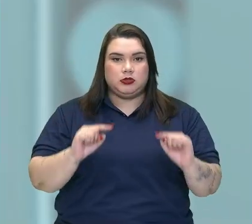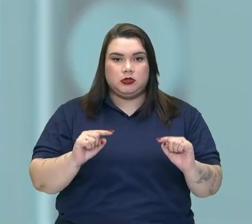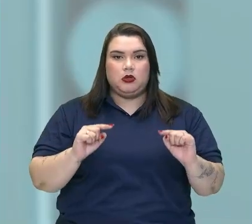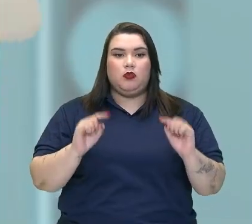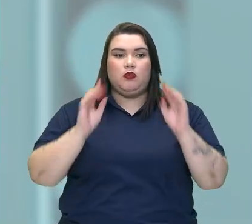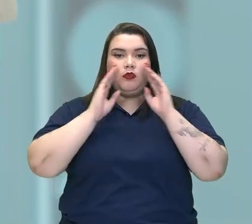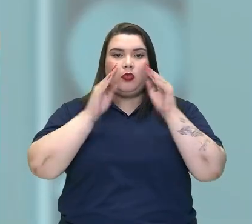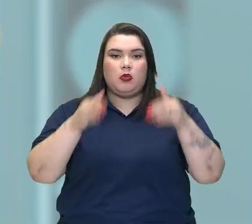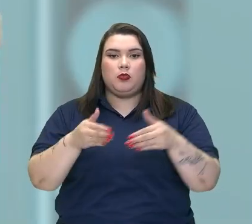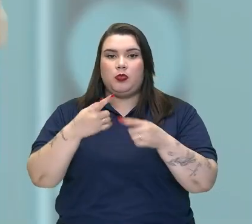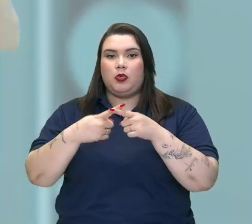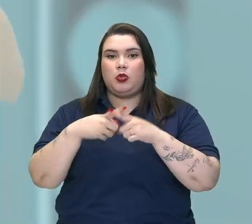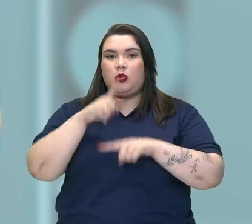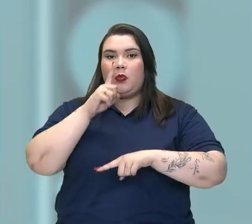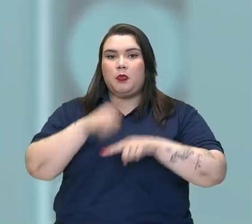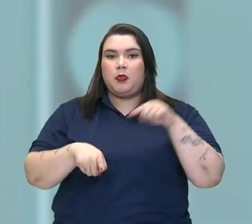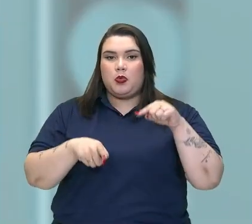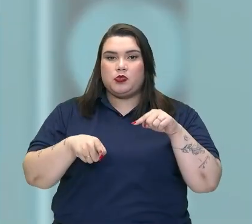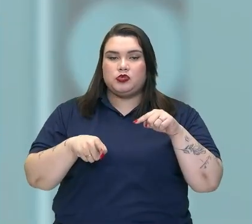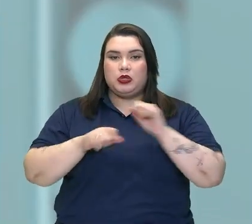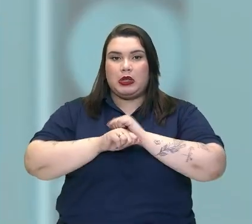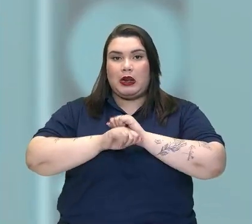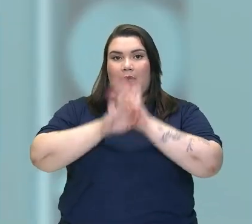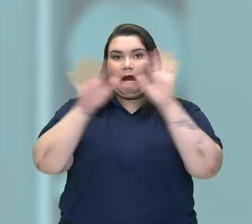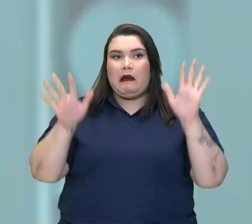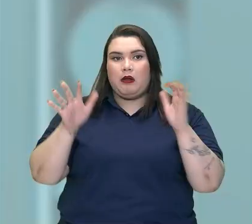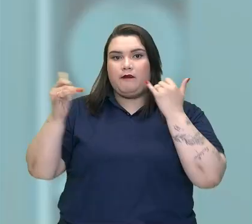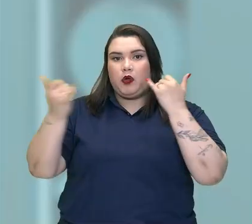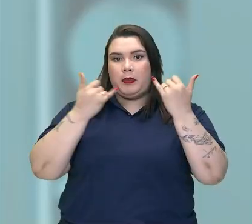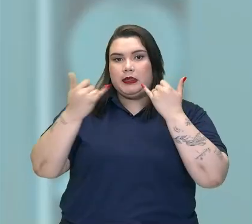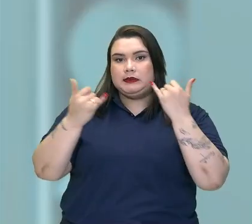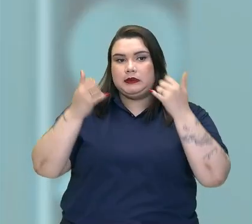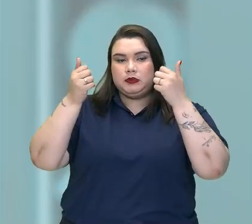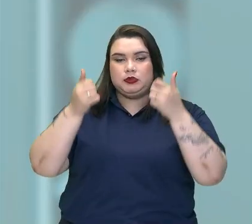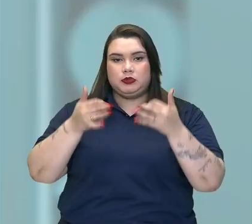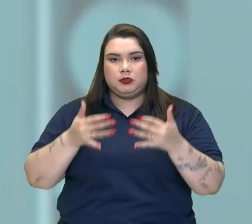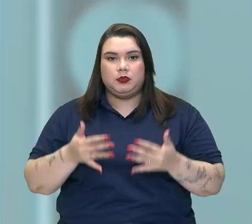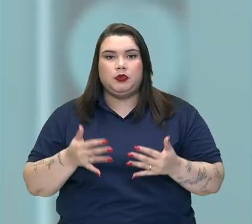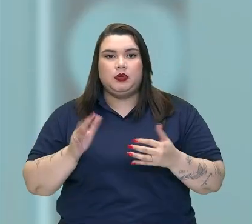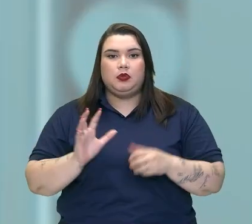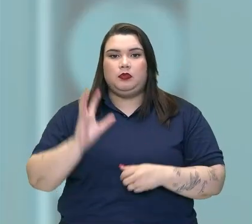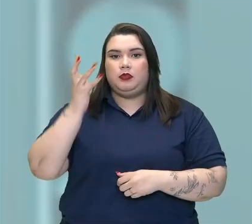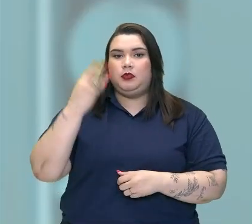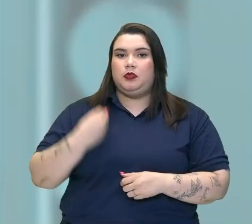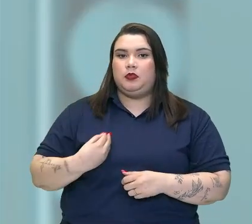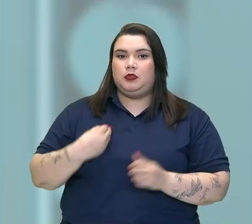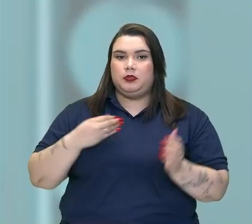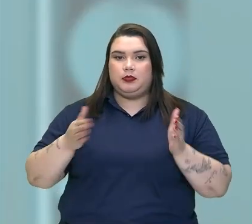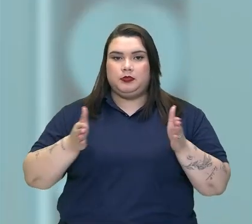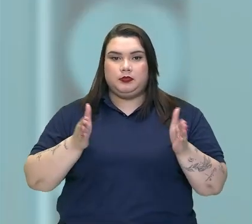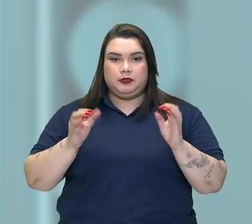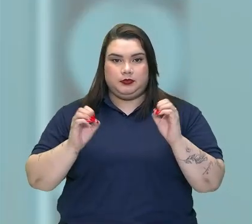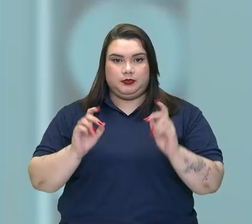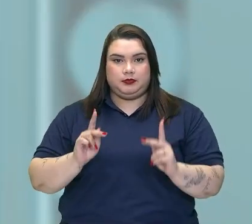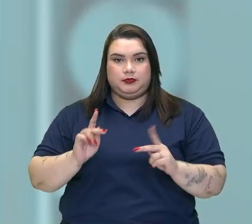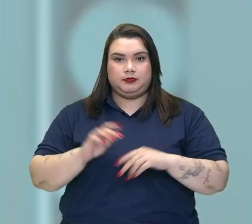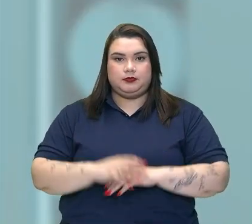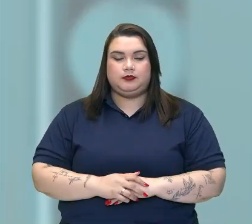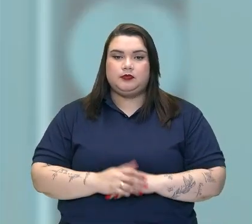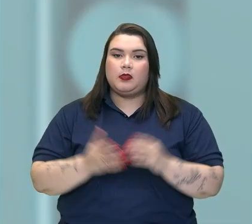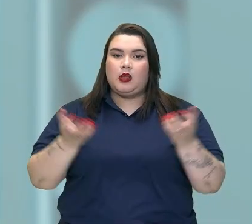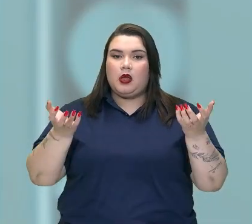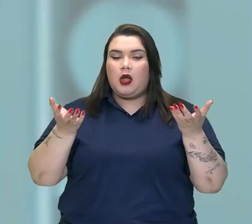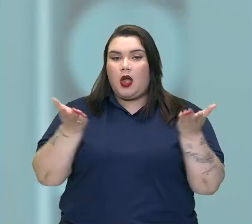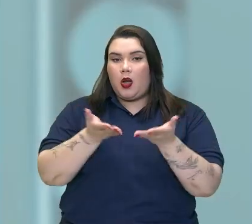já que não podia falar de forma explícita sobre a situação que estavam vivenciando, ok? E eu quero agora que